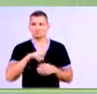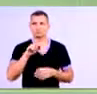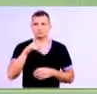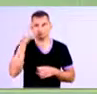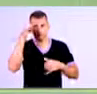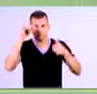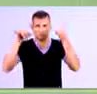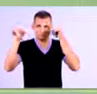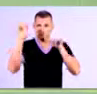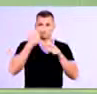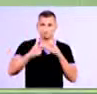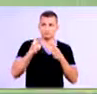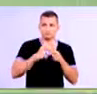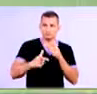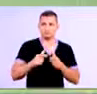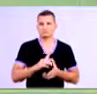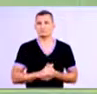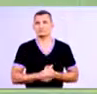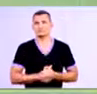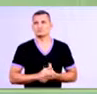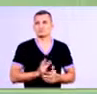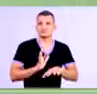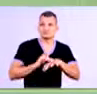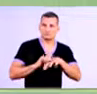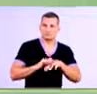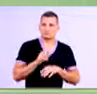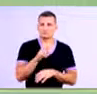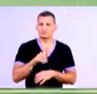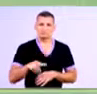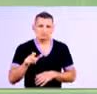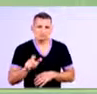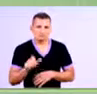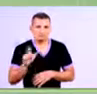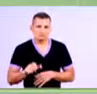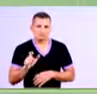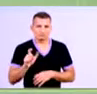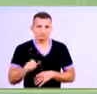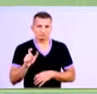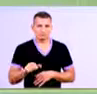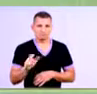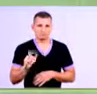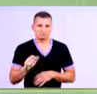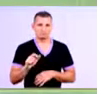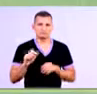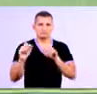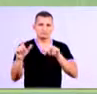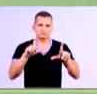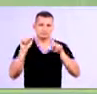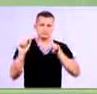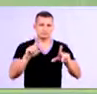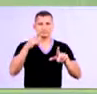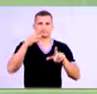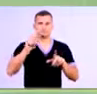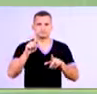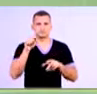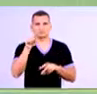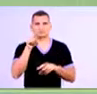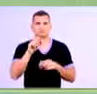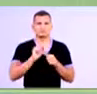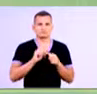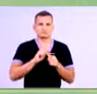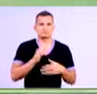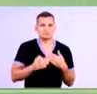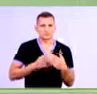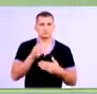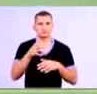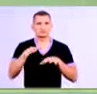doenças. Aquela coisa de você ficar clicando 3 vezes para poder chegar numa certa página, ou para você fazer um processo de inclusão